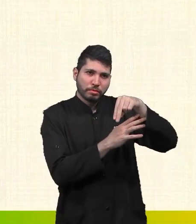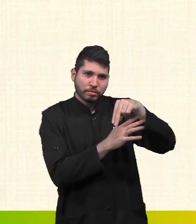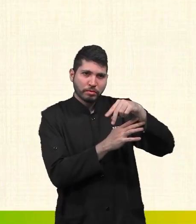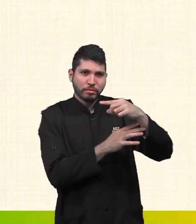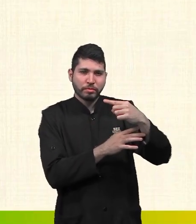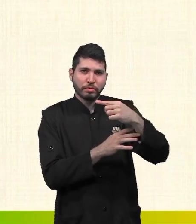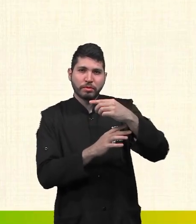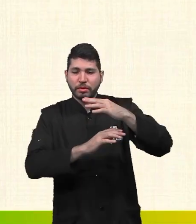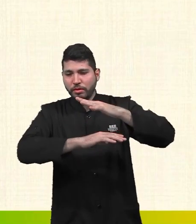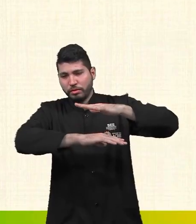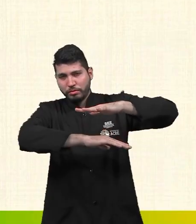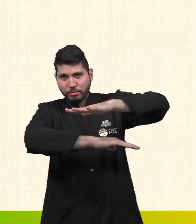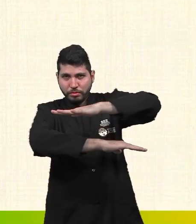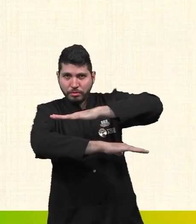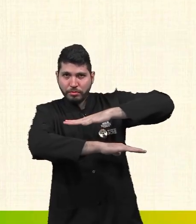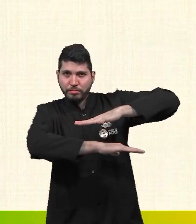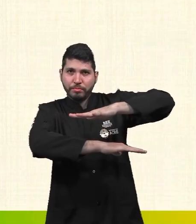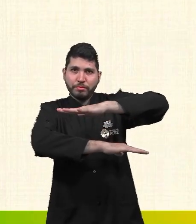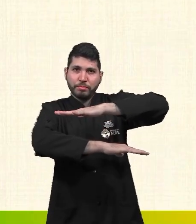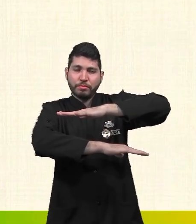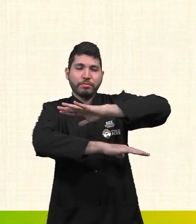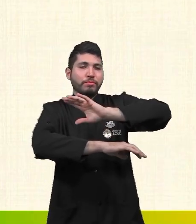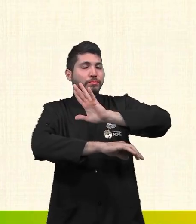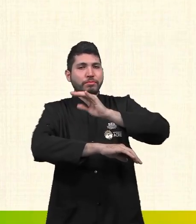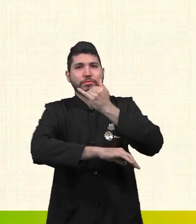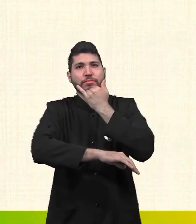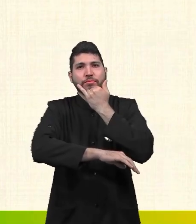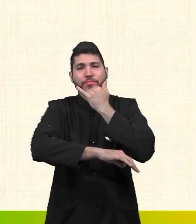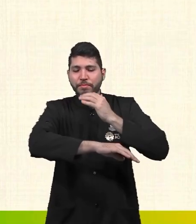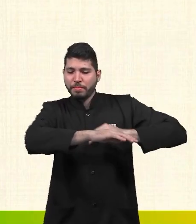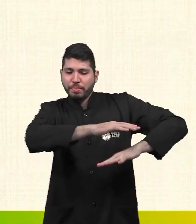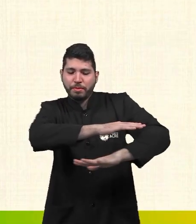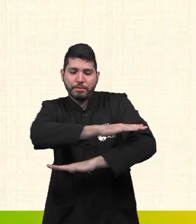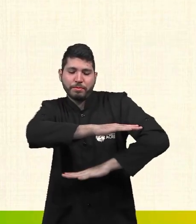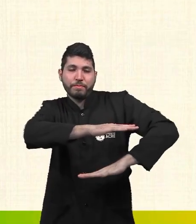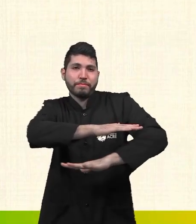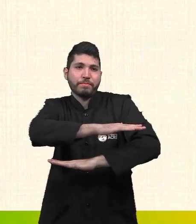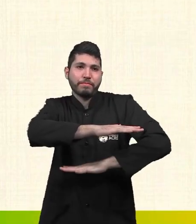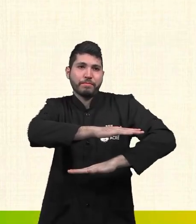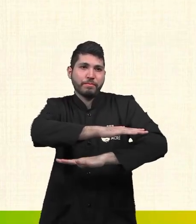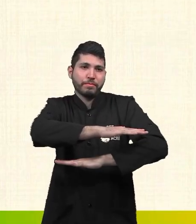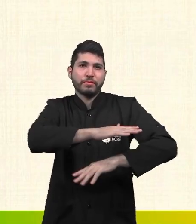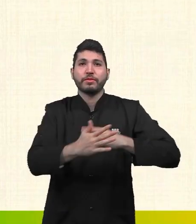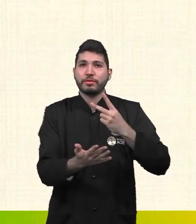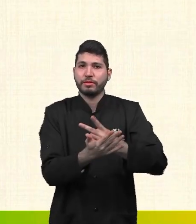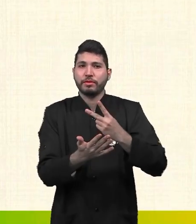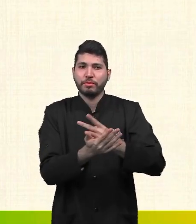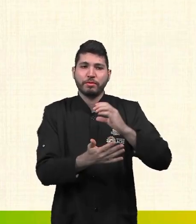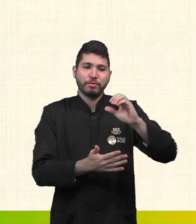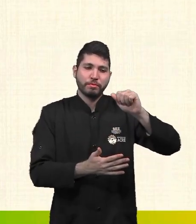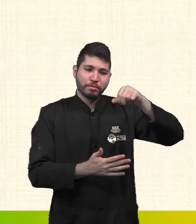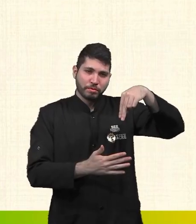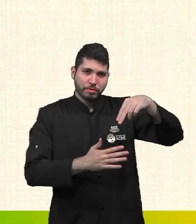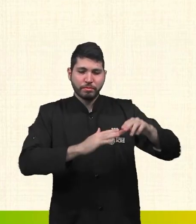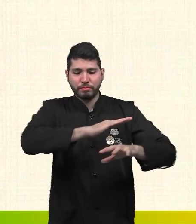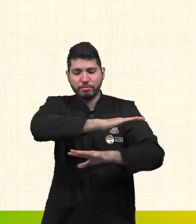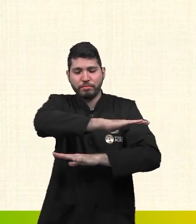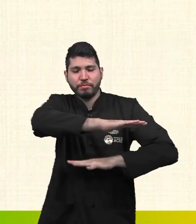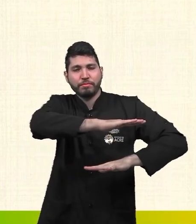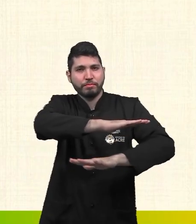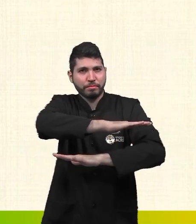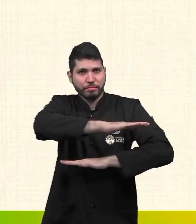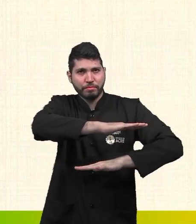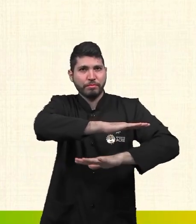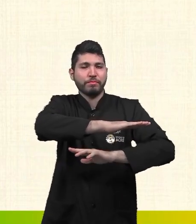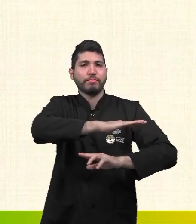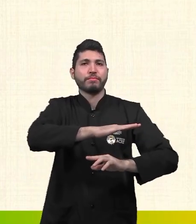é informal. Então, toda frase que começar com a palavrinha can, você vai observar que o uso